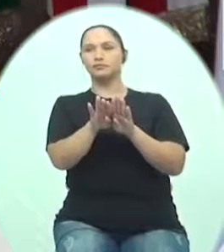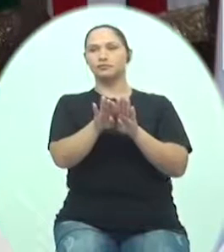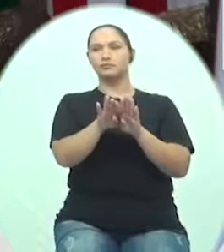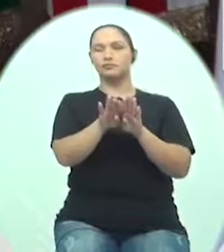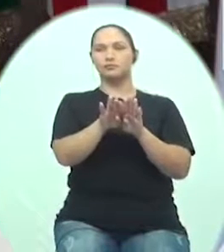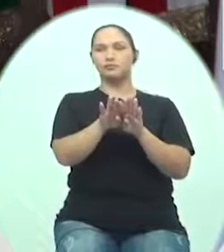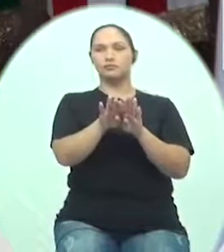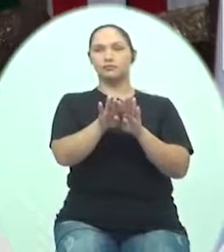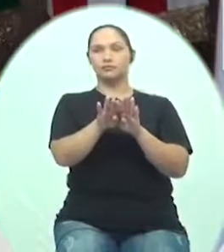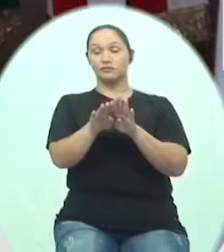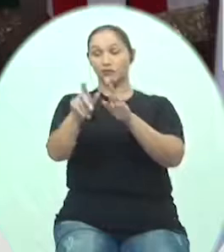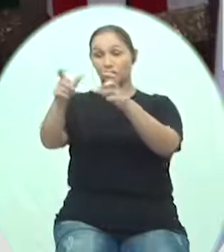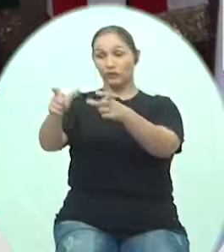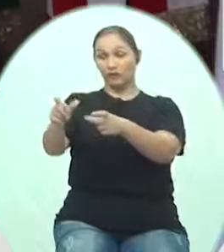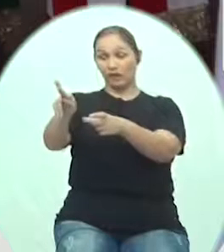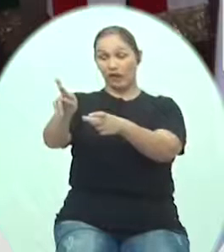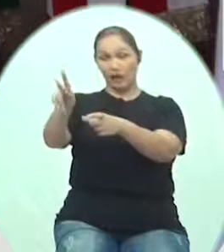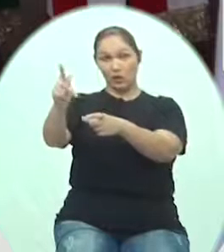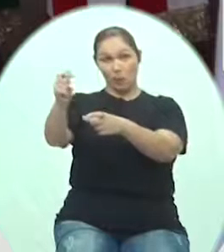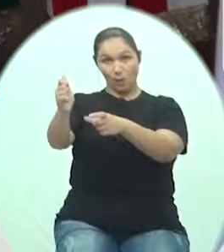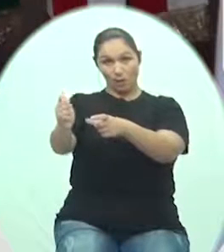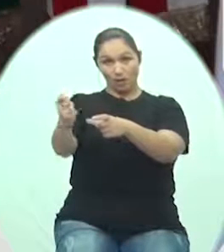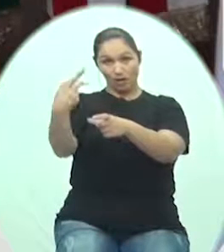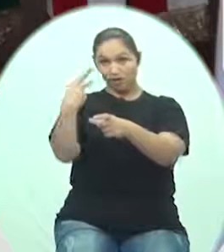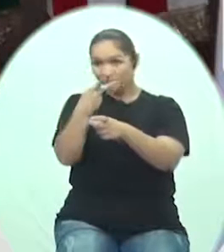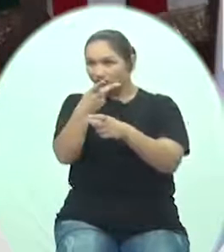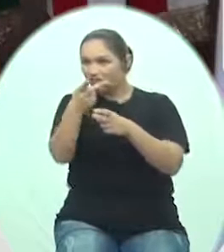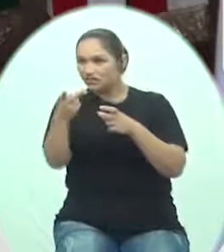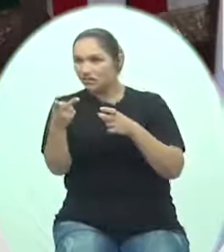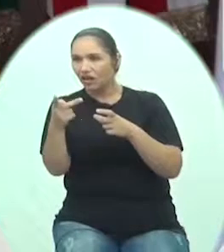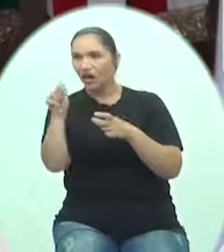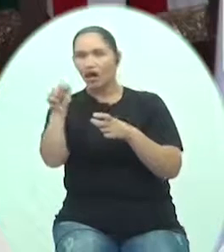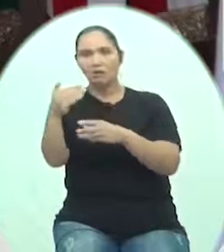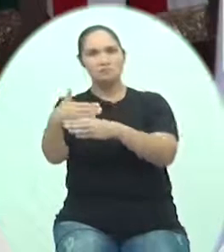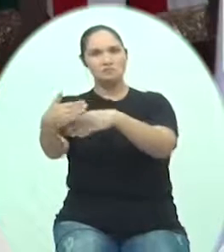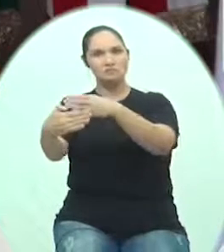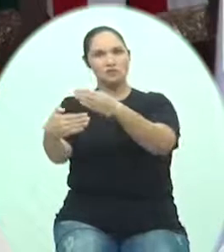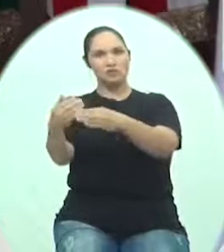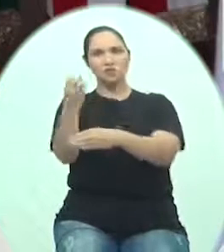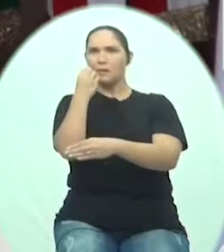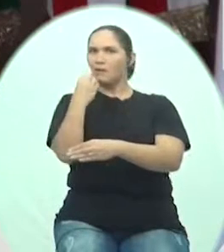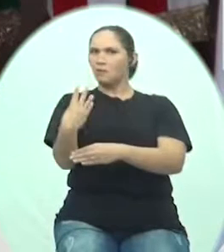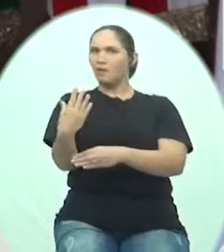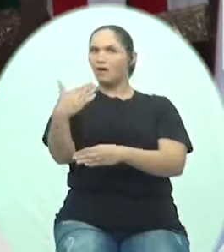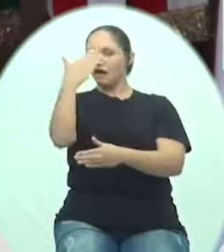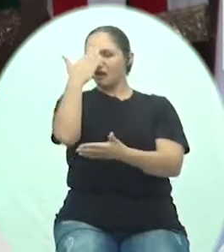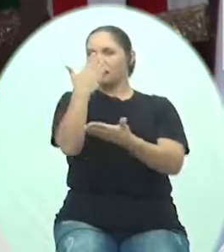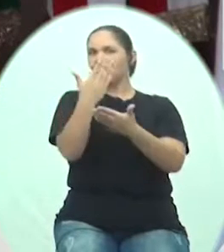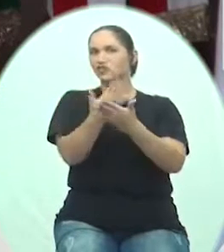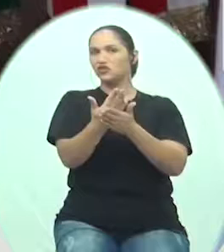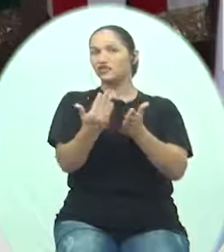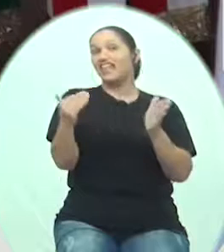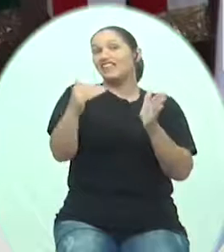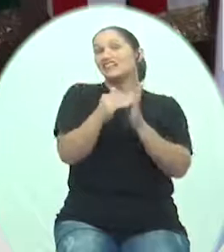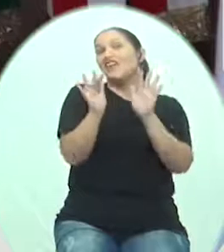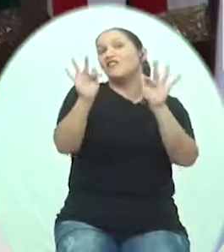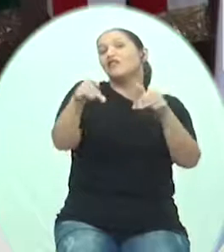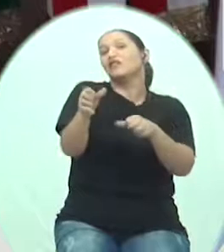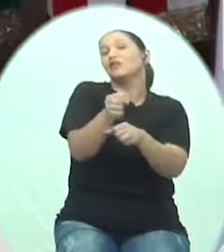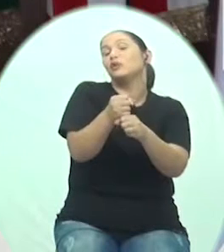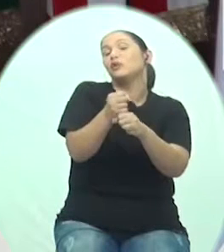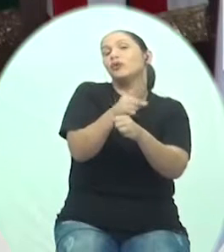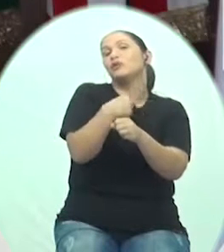UPA a as obras também estão indo de vento em poupa talvez até o final do ano a gente consiga